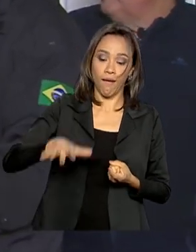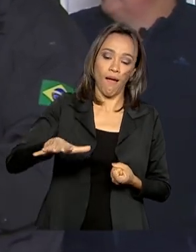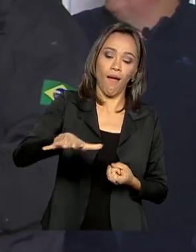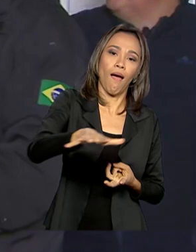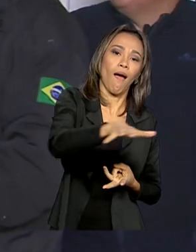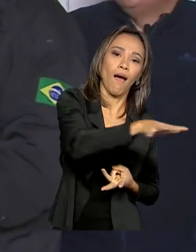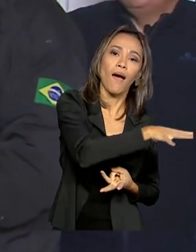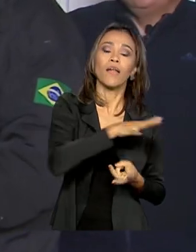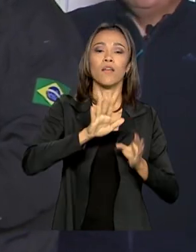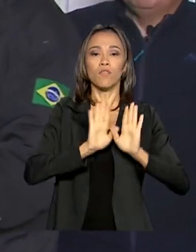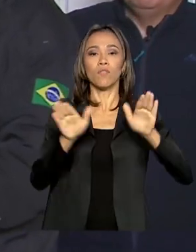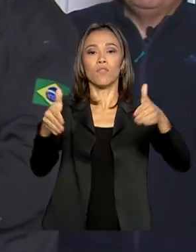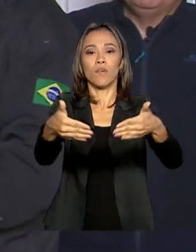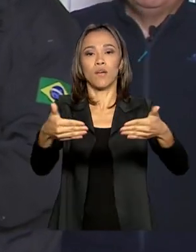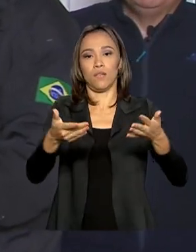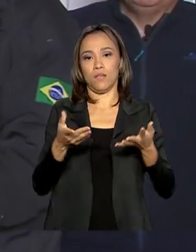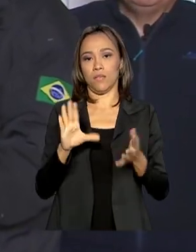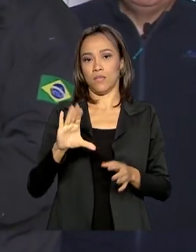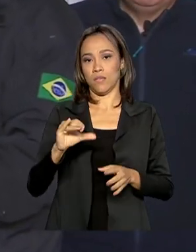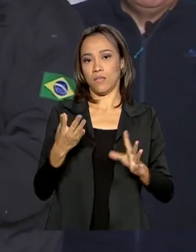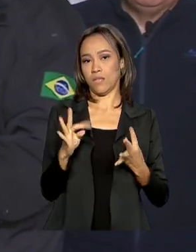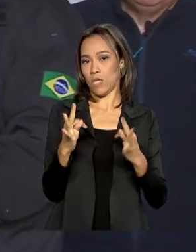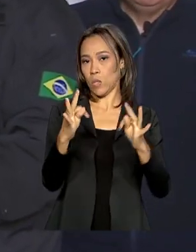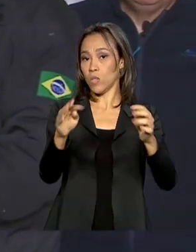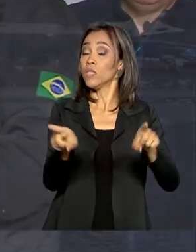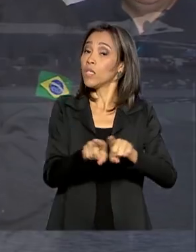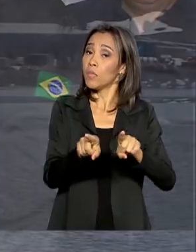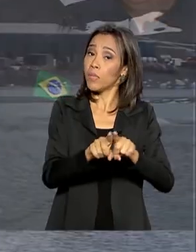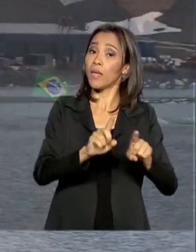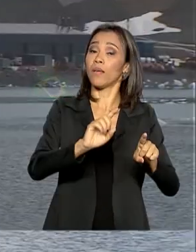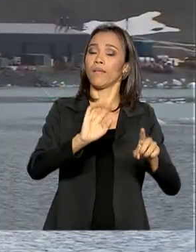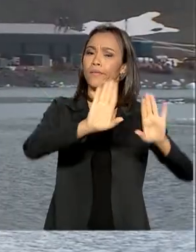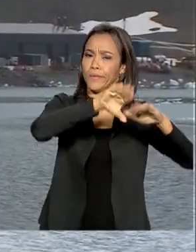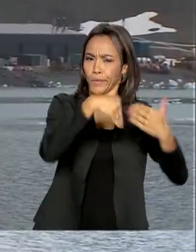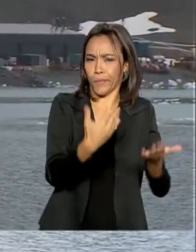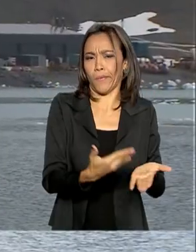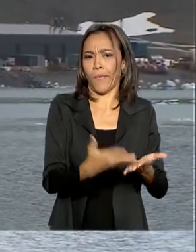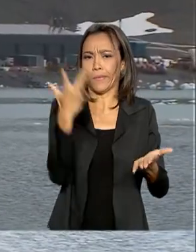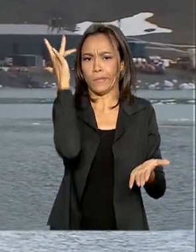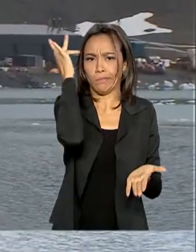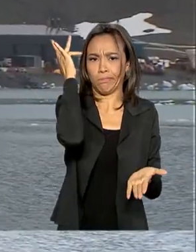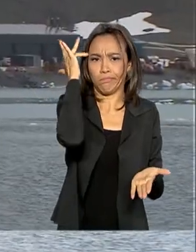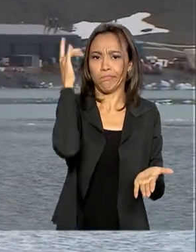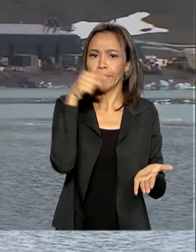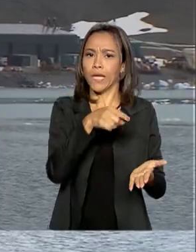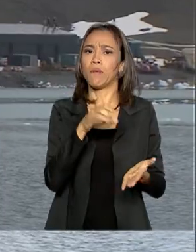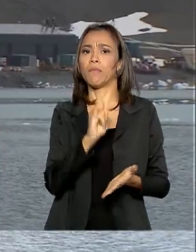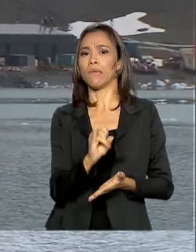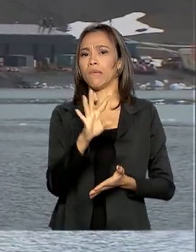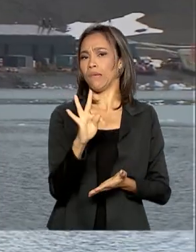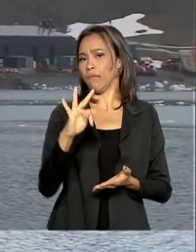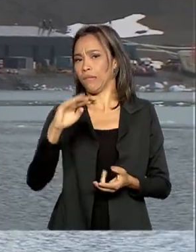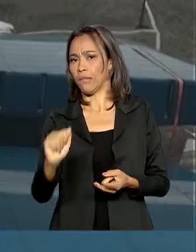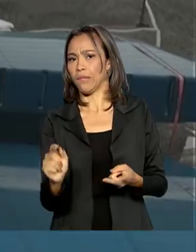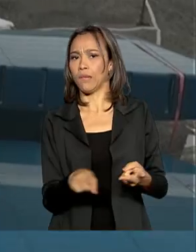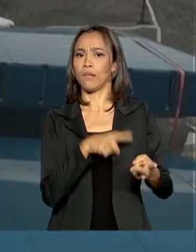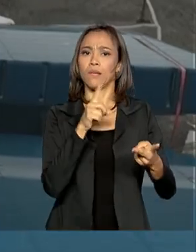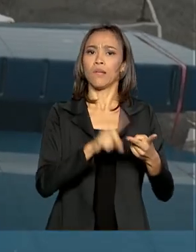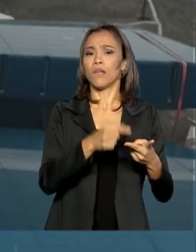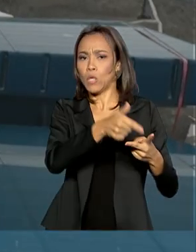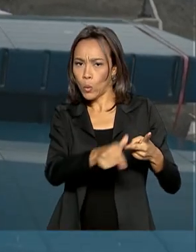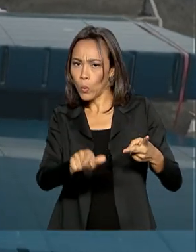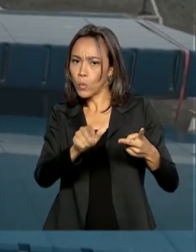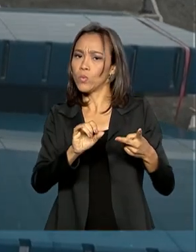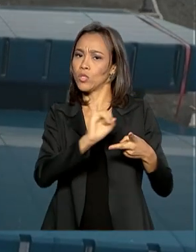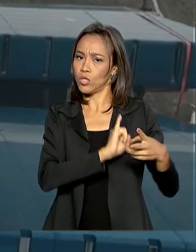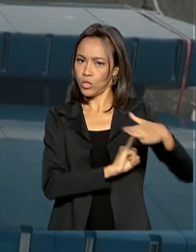da ciência e tecnologia, assim como escolas de ponta, como são o Instituto Tecnológico da Aeronáutica, o Instituto Militar de Engenharia,